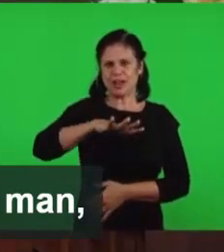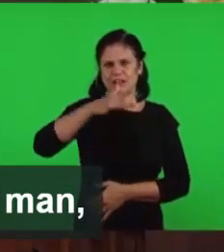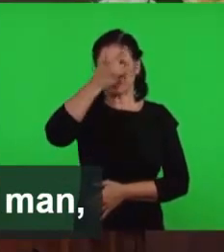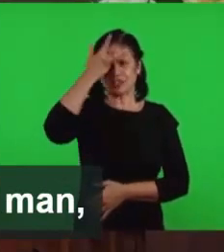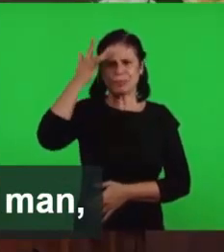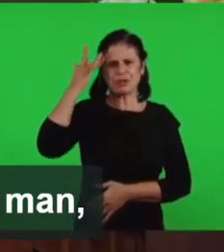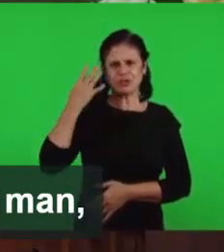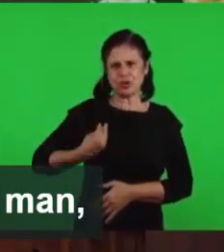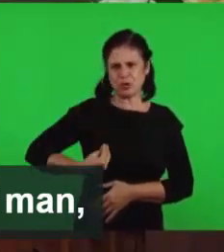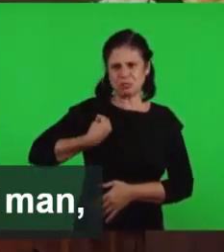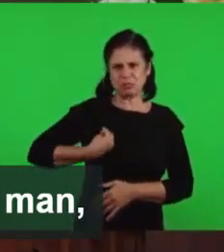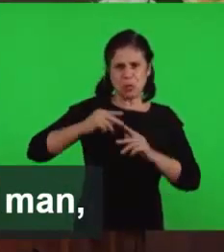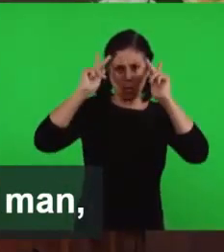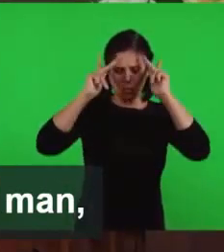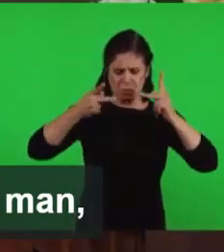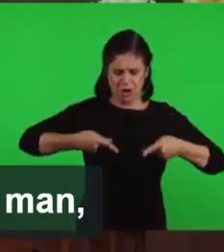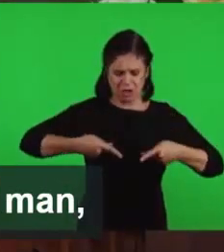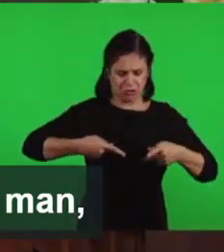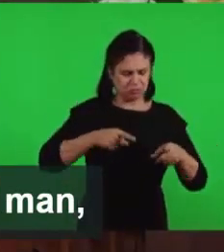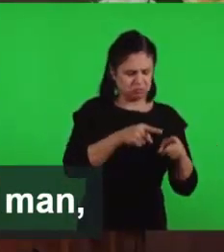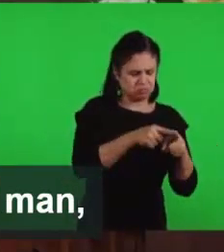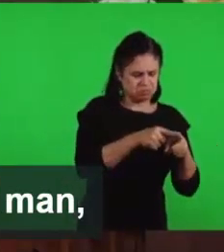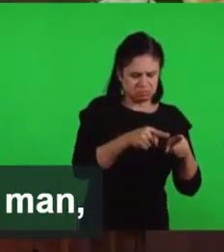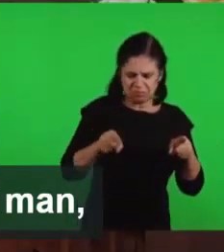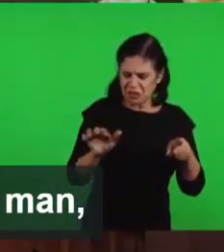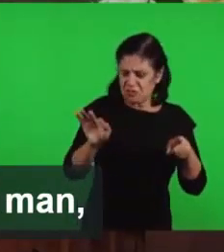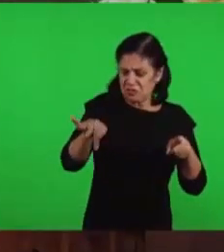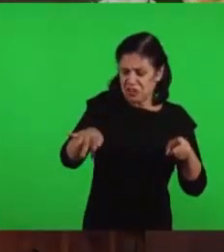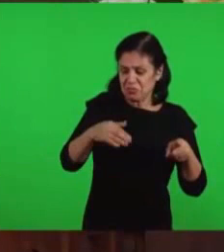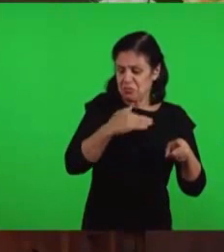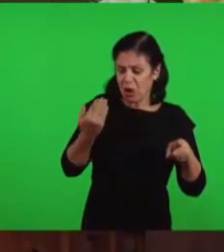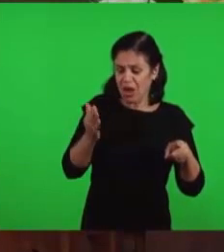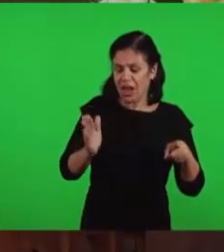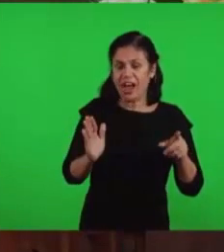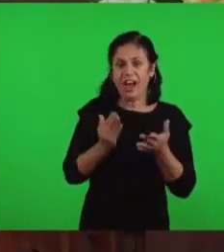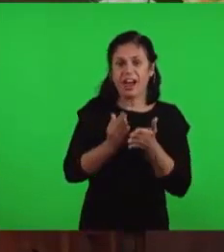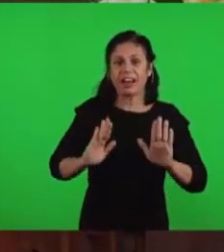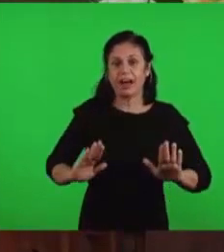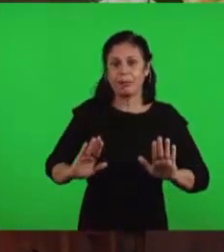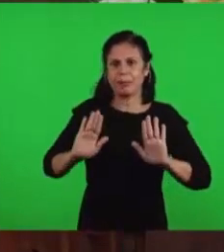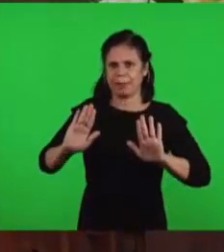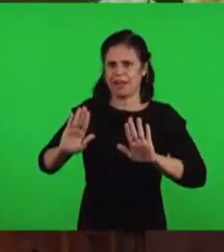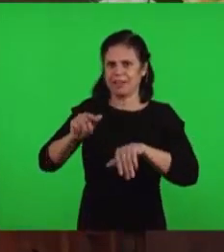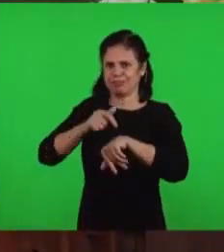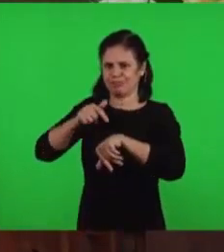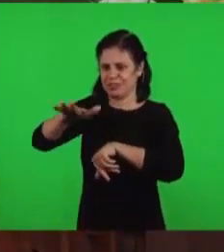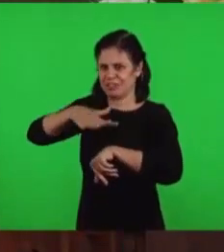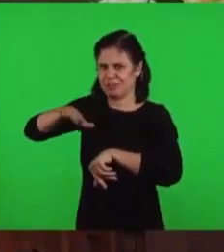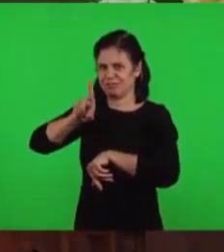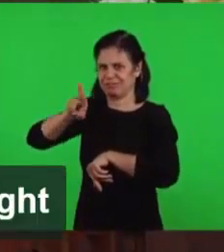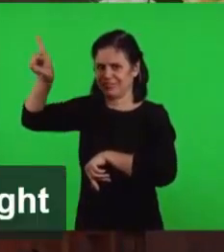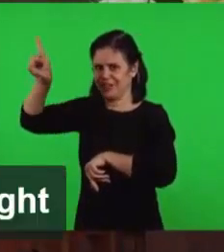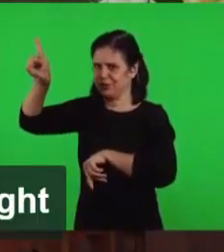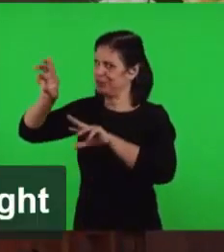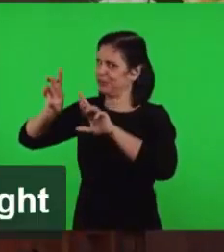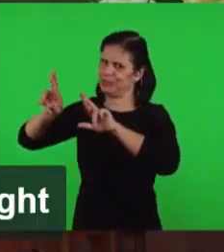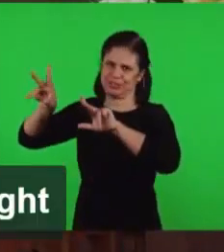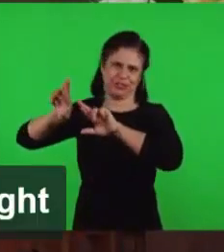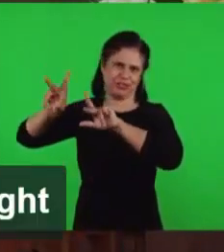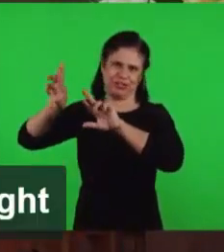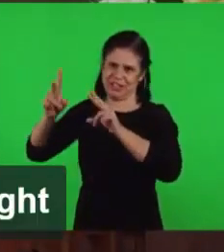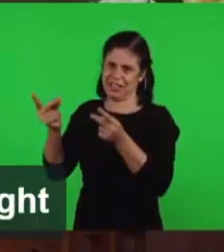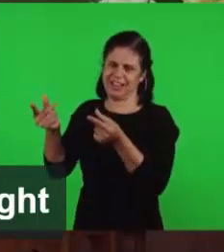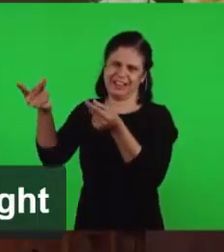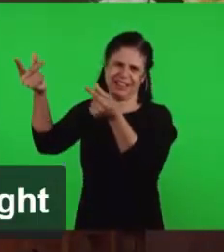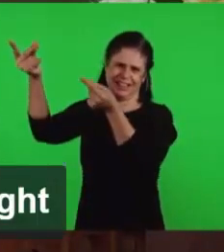no espaço de Deus e o espaço do homem existe uma diferença muito grande o homem no seu espaço